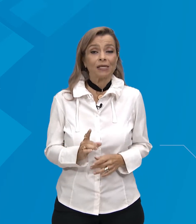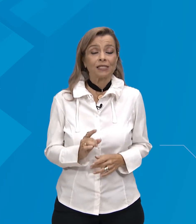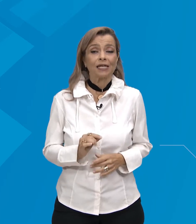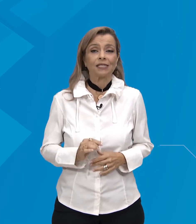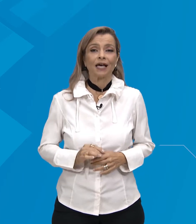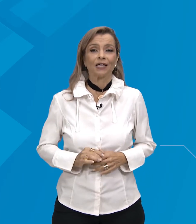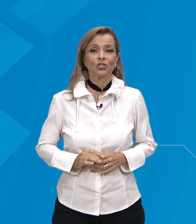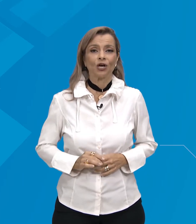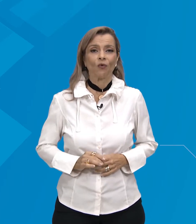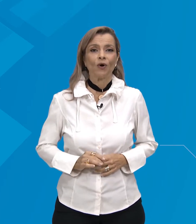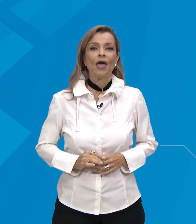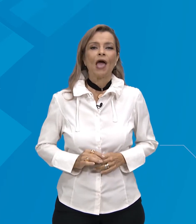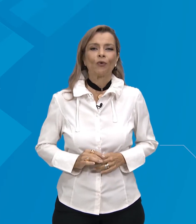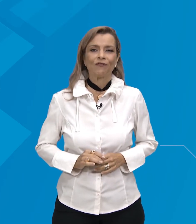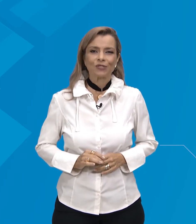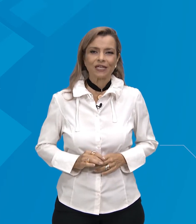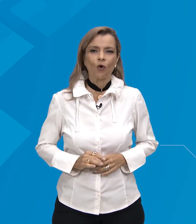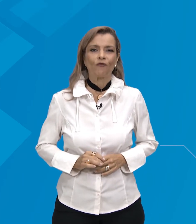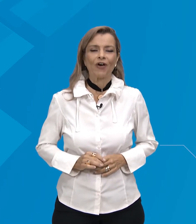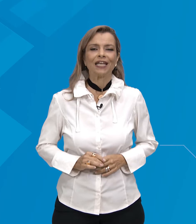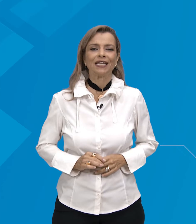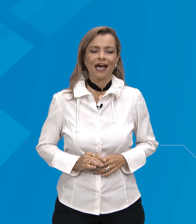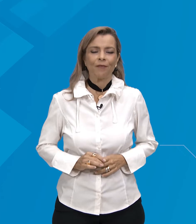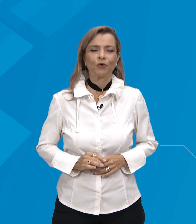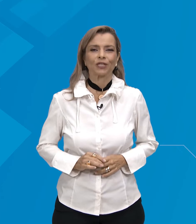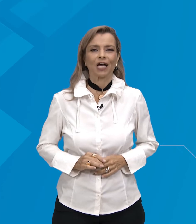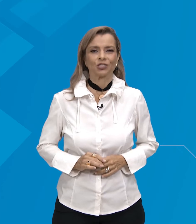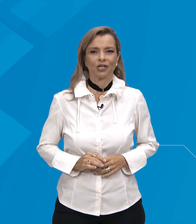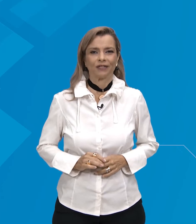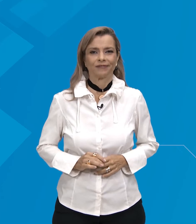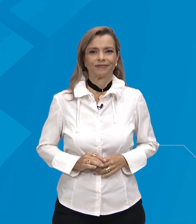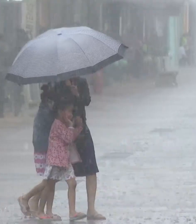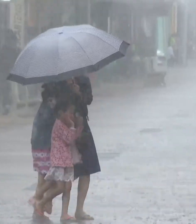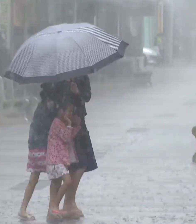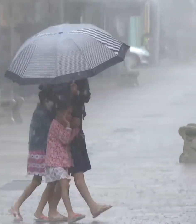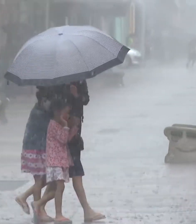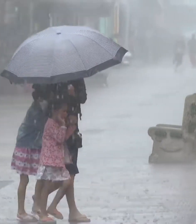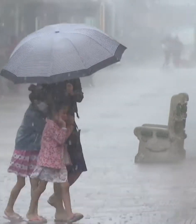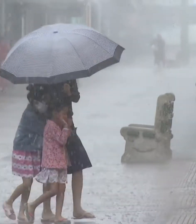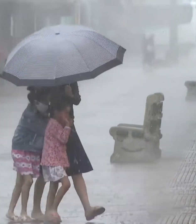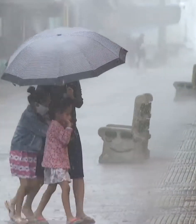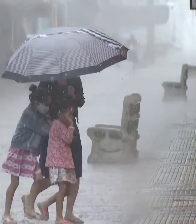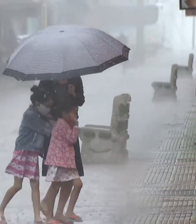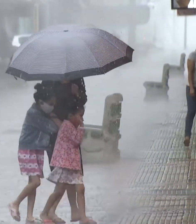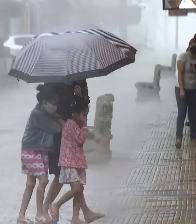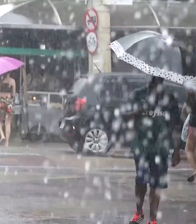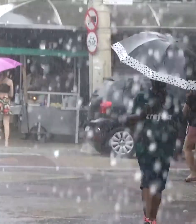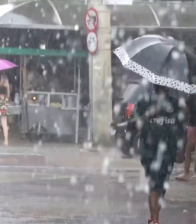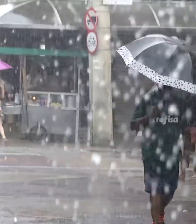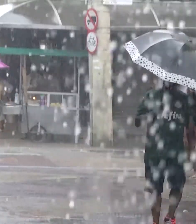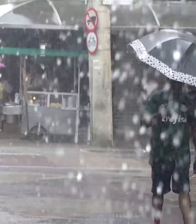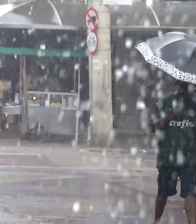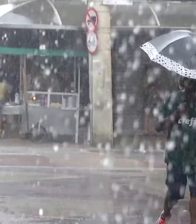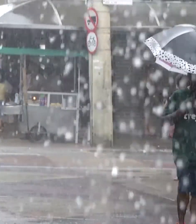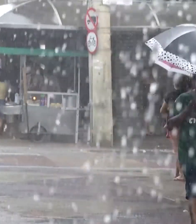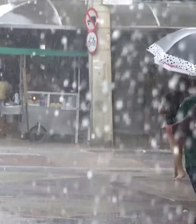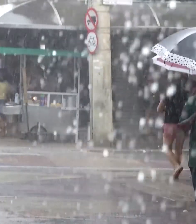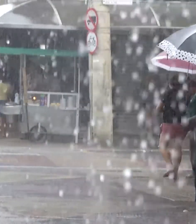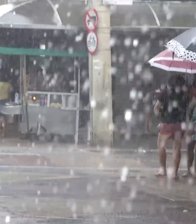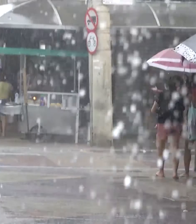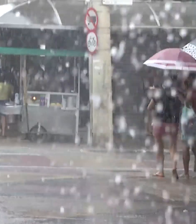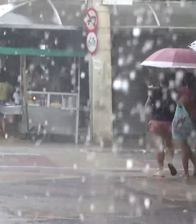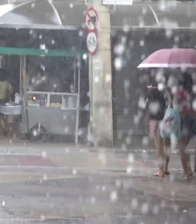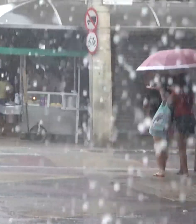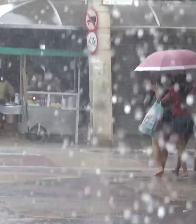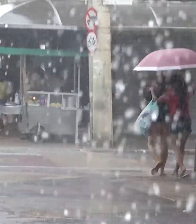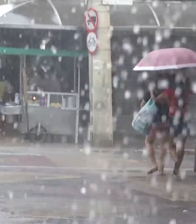que abastecem a região. É o que você confere na reportagem. O tempo fechado e as pancadas de chuva são